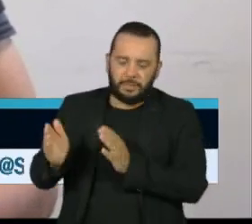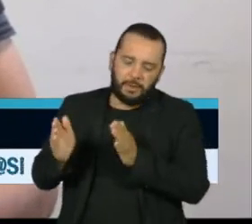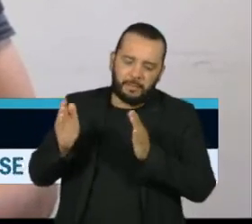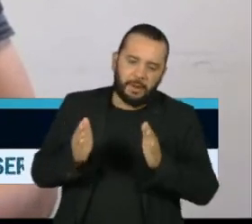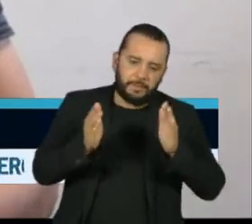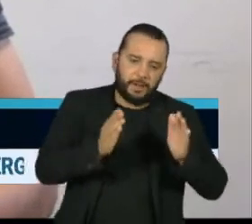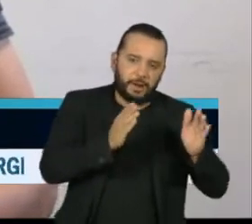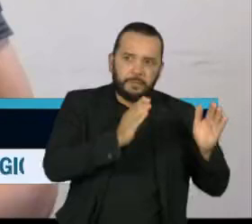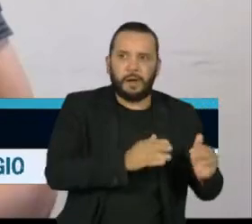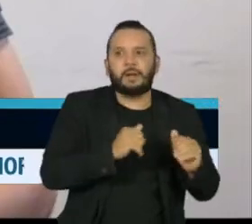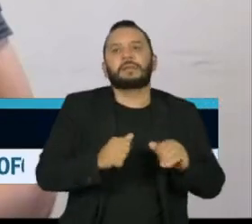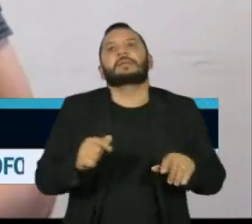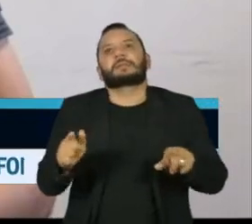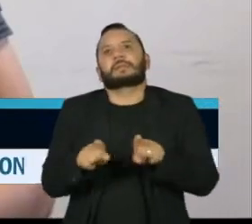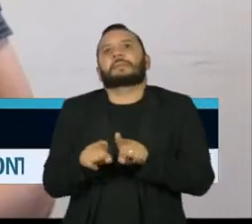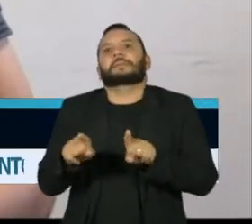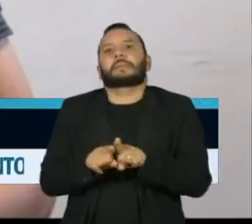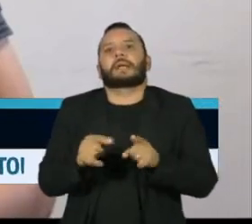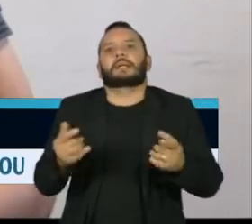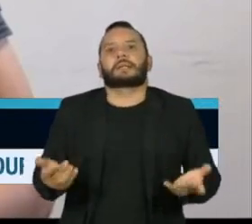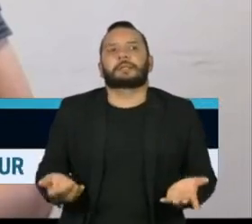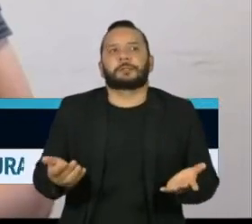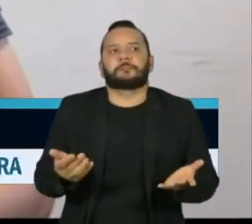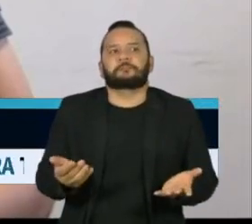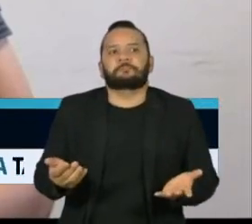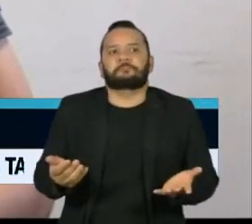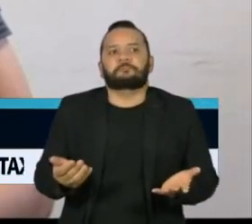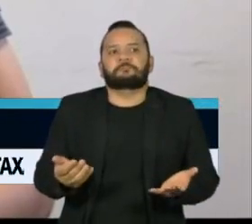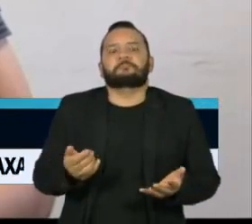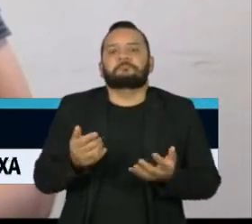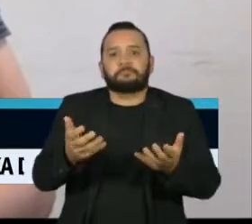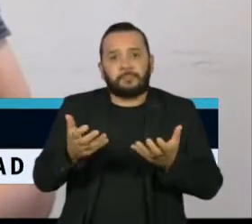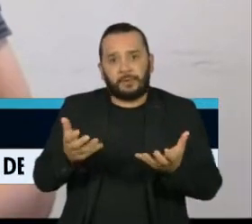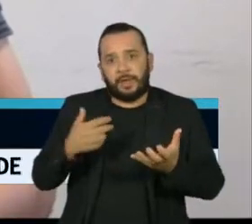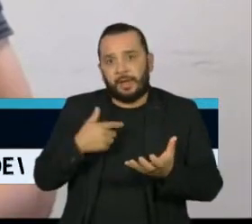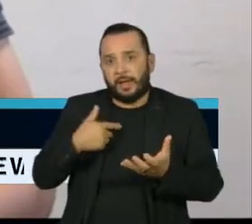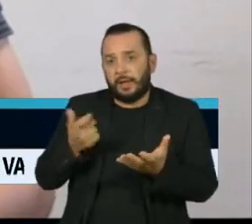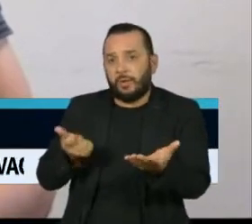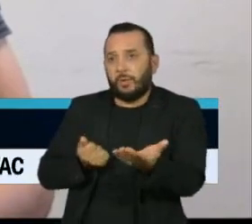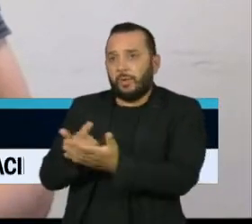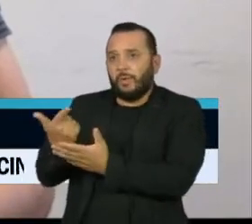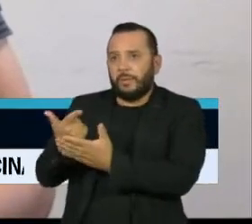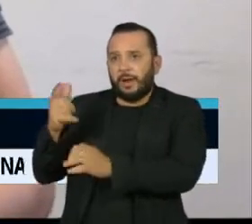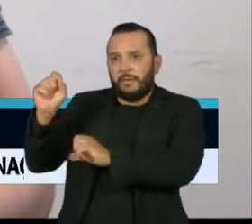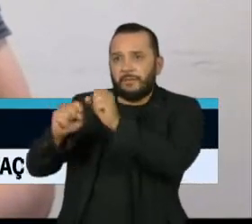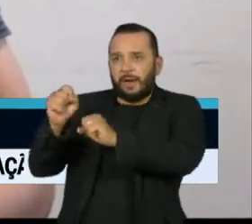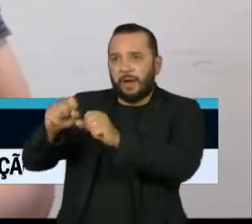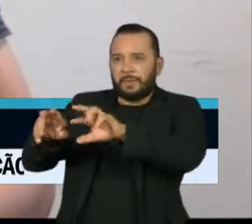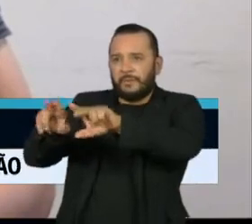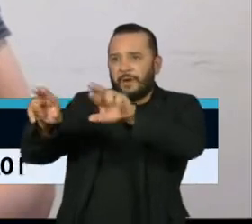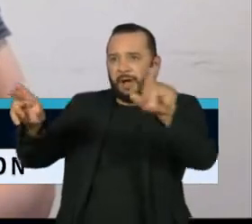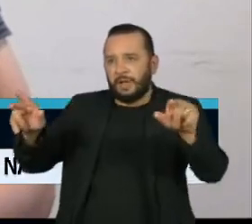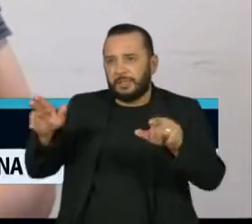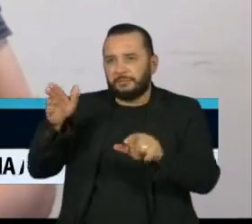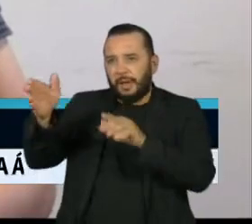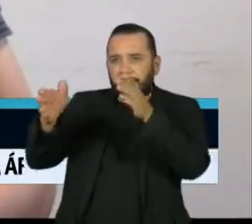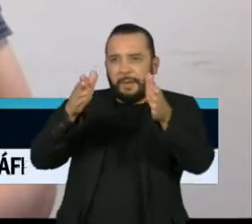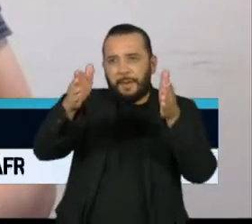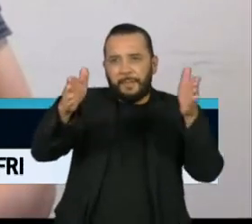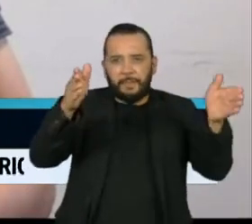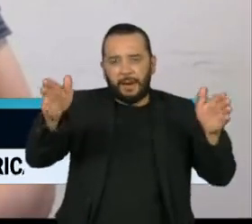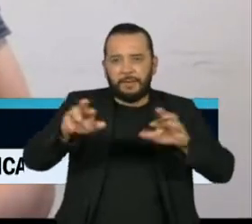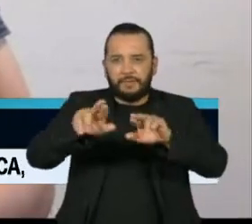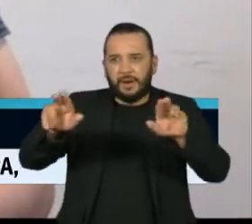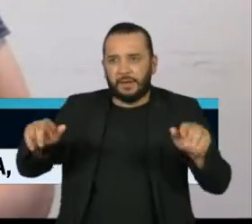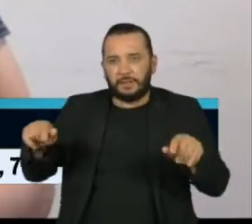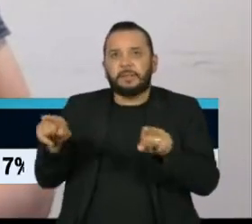e dois, você buscar fornecedores diversificados, diversificar,